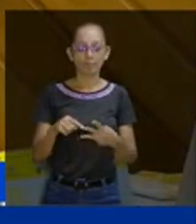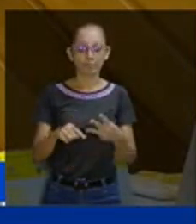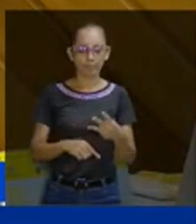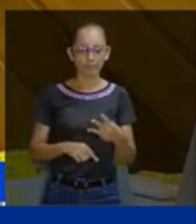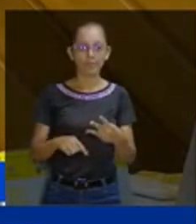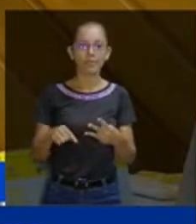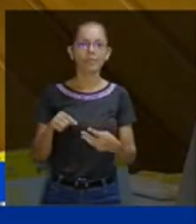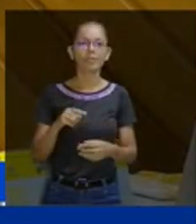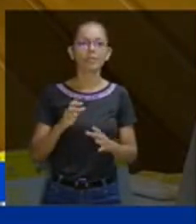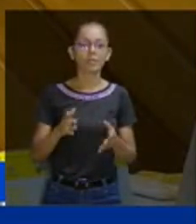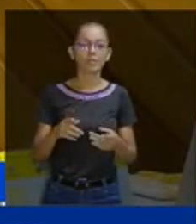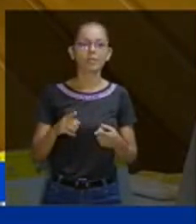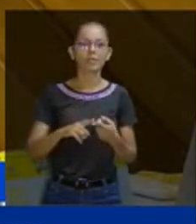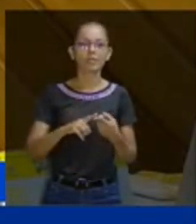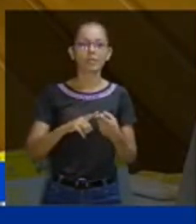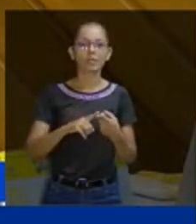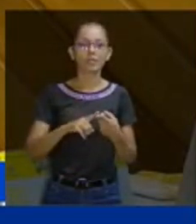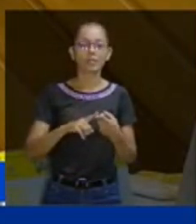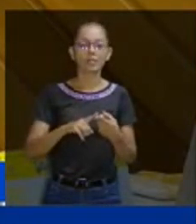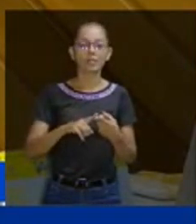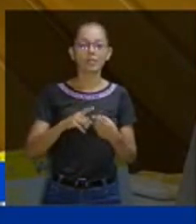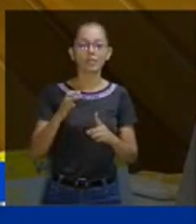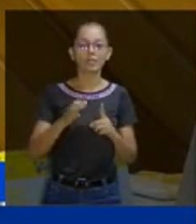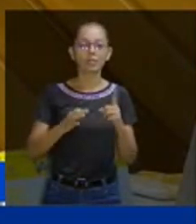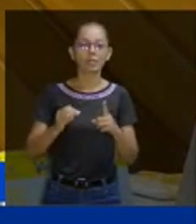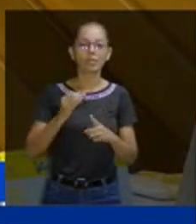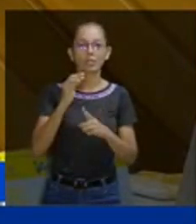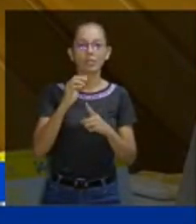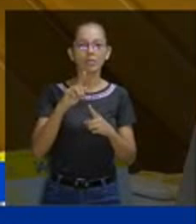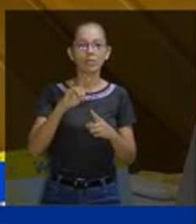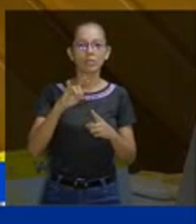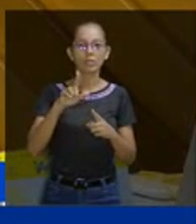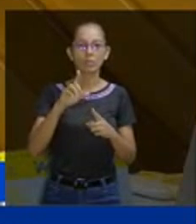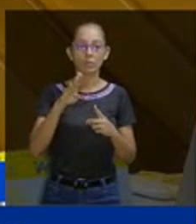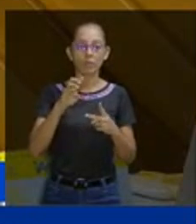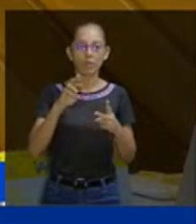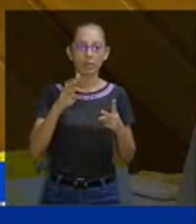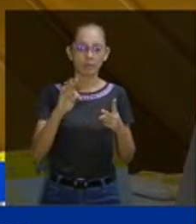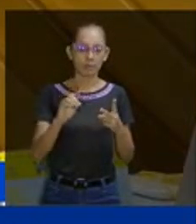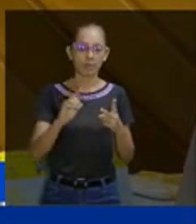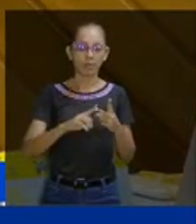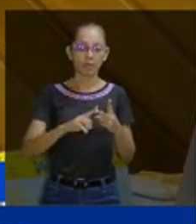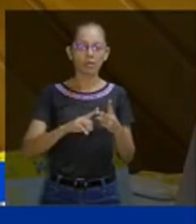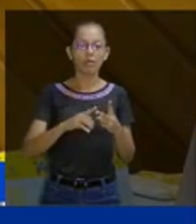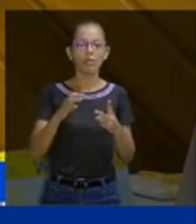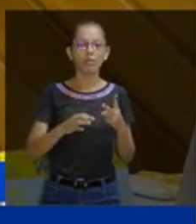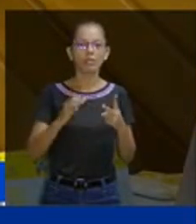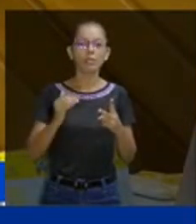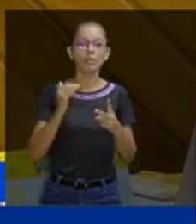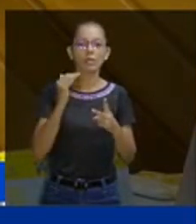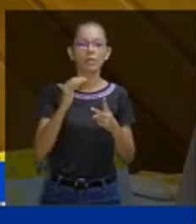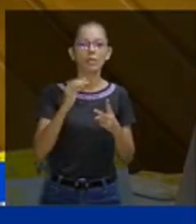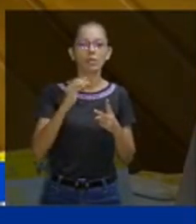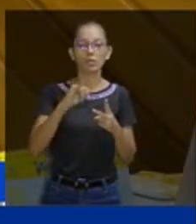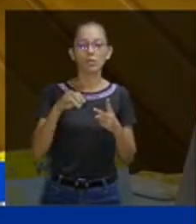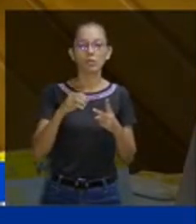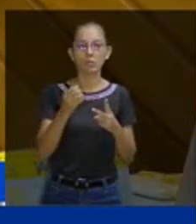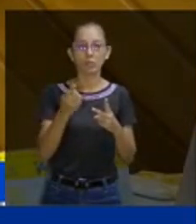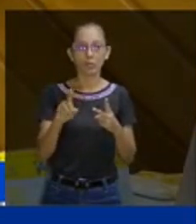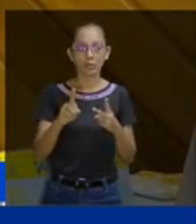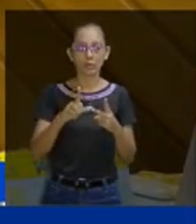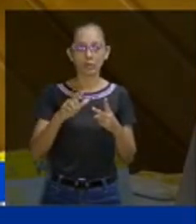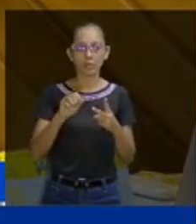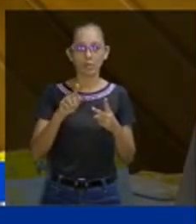Gilberto, desembargador João Lages, desembargador Carmo Antônio. Deus me colocou aqui no momento